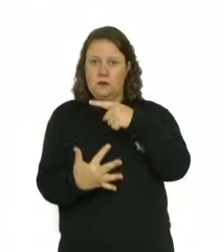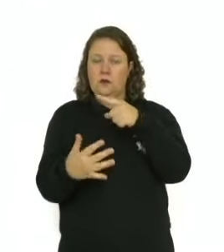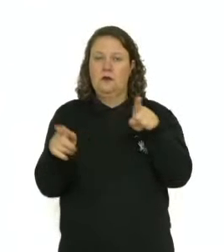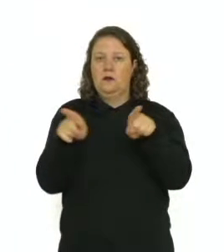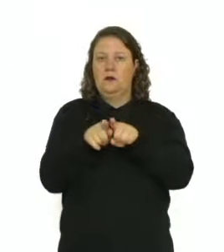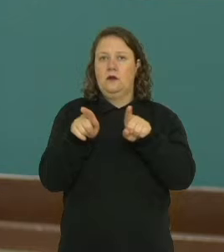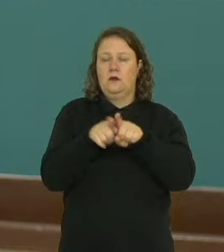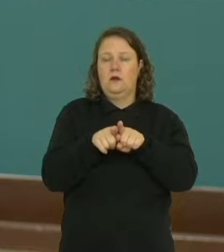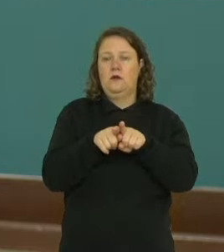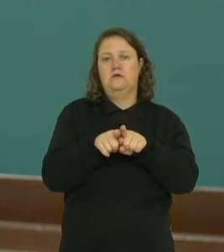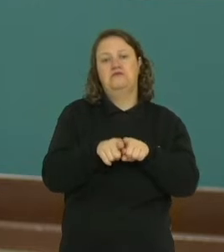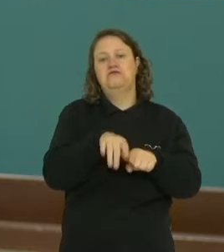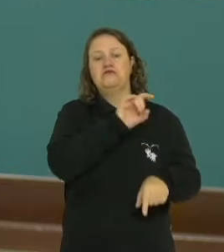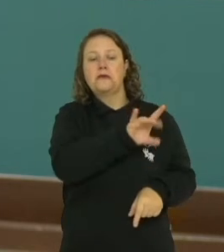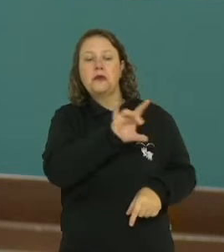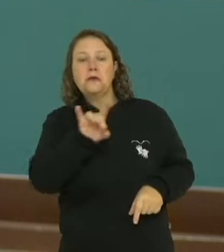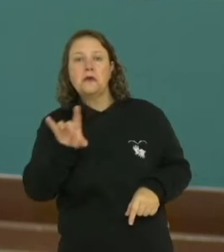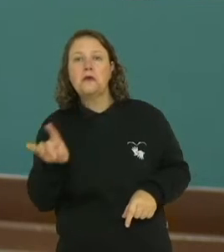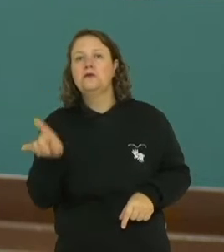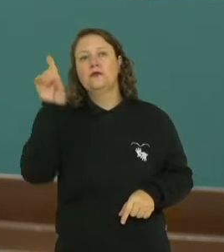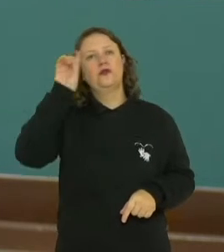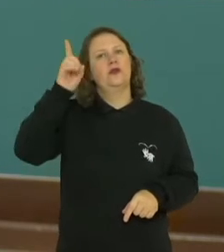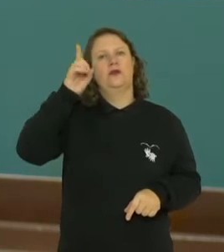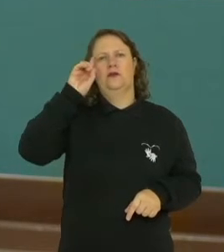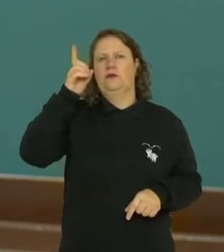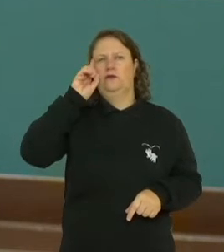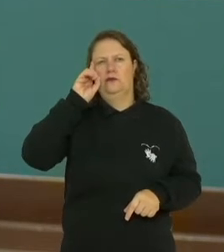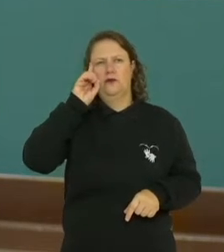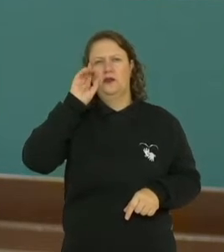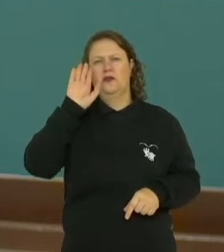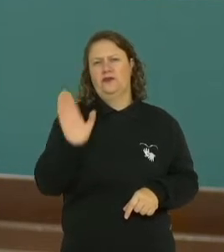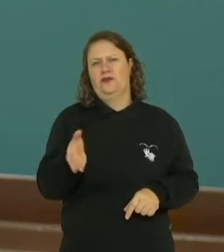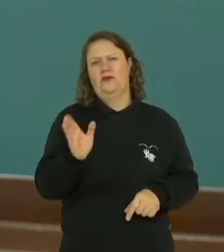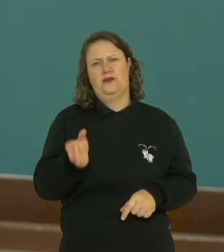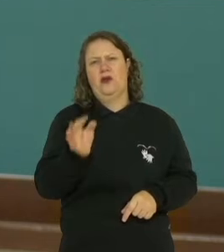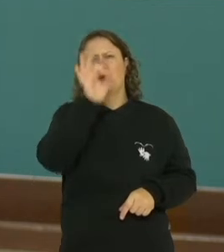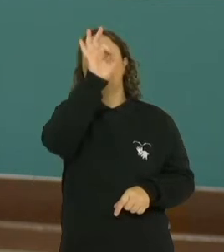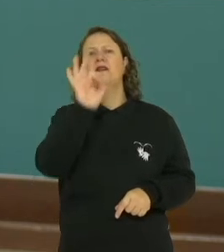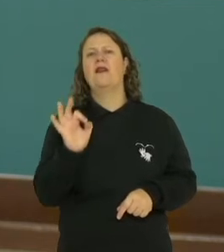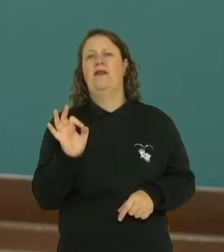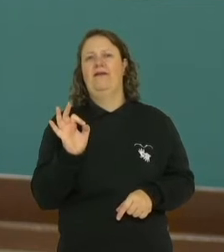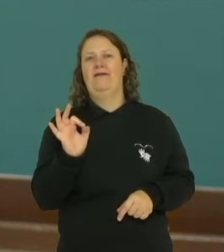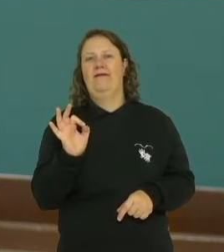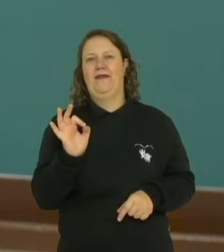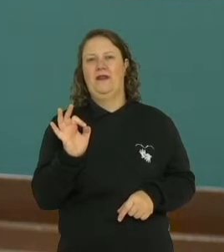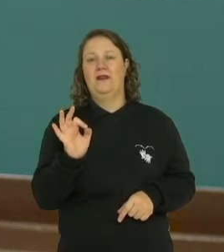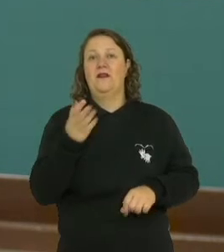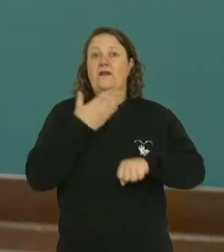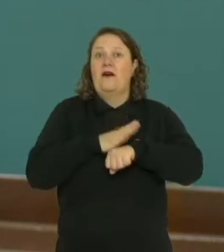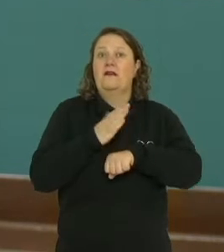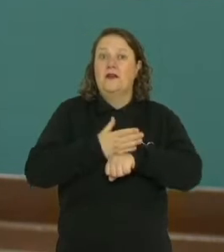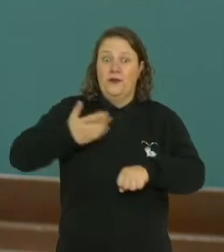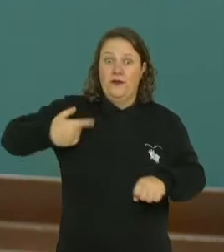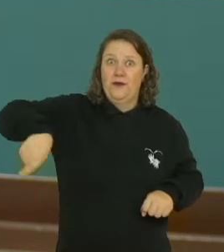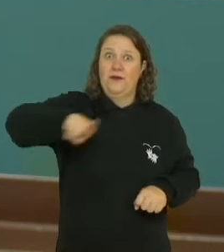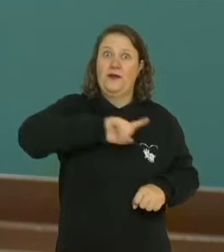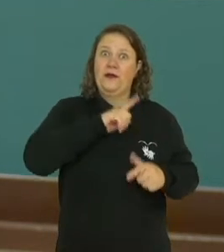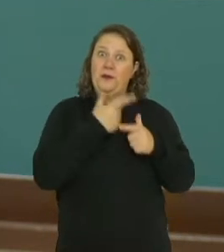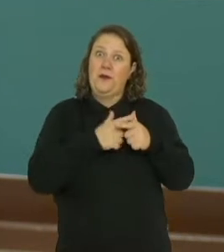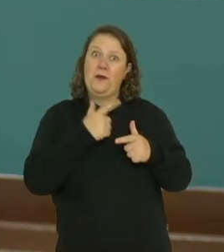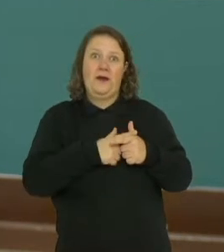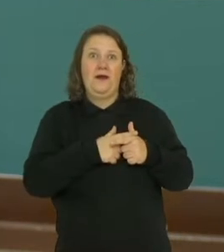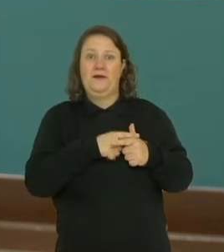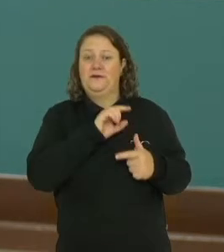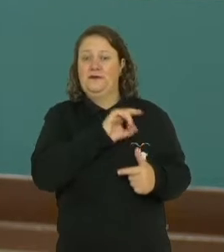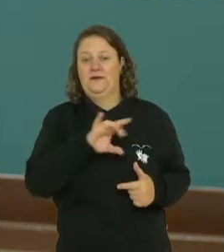situações cotidianas, em situações do nosso dia a dia, né? Que é onde nos importa, né? Resolver os nossos problemas do dia a